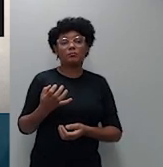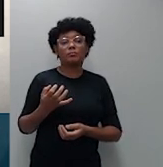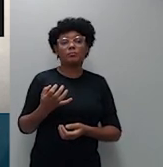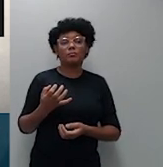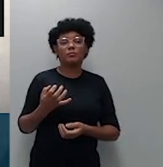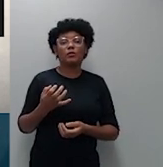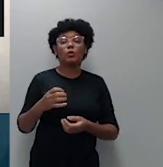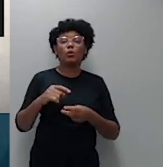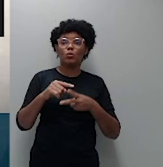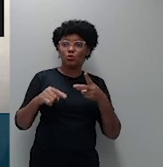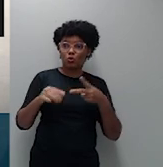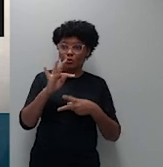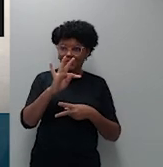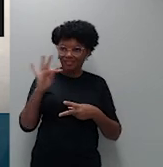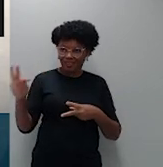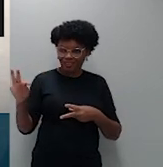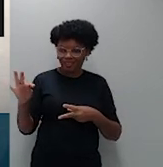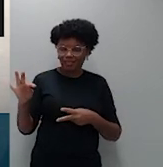Brito